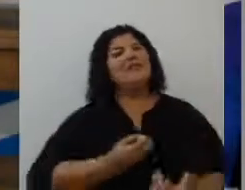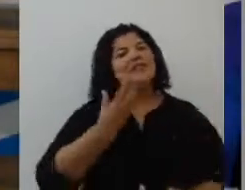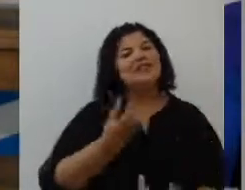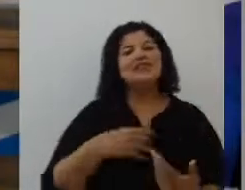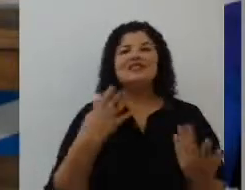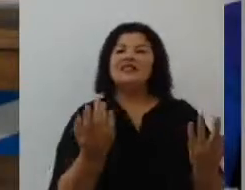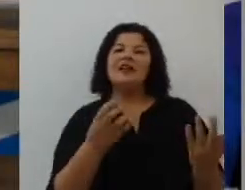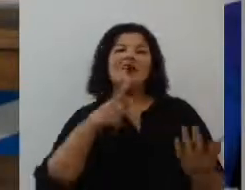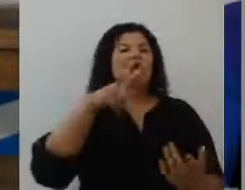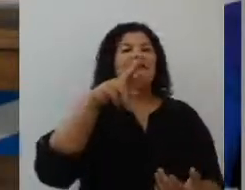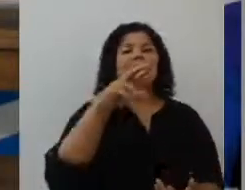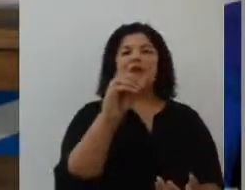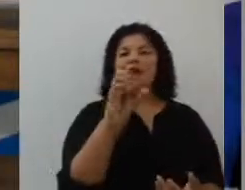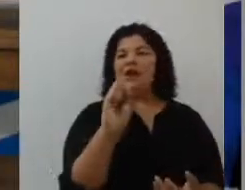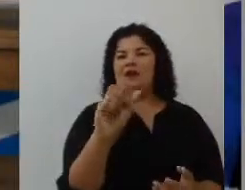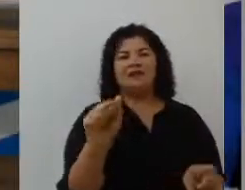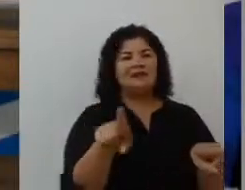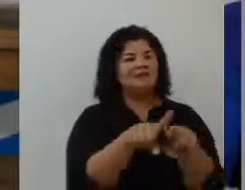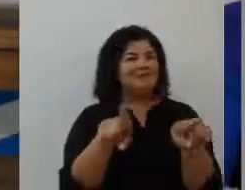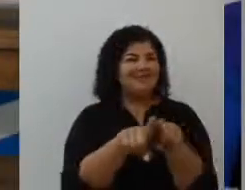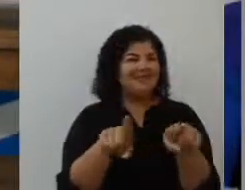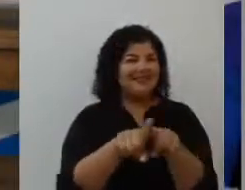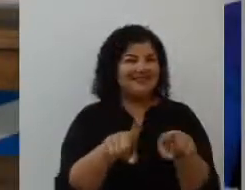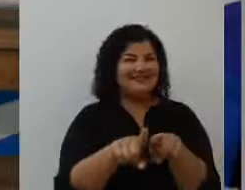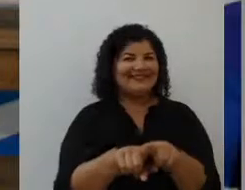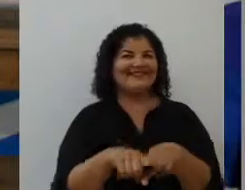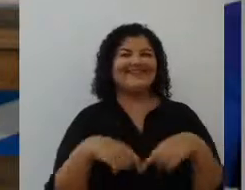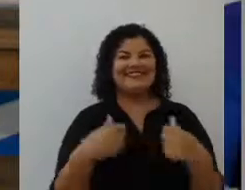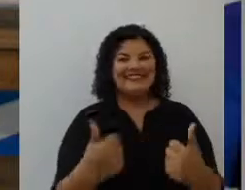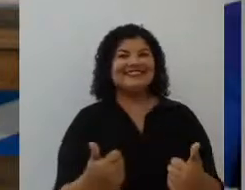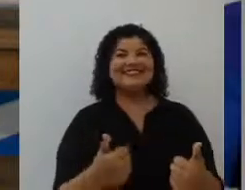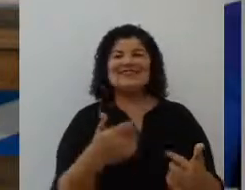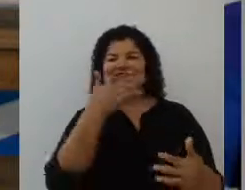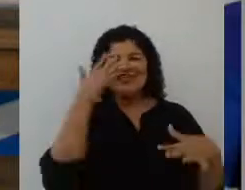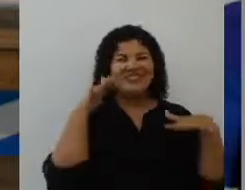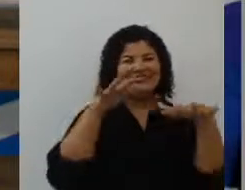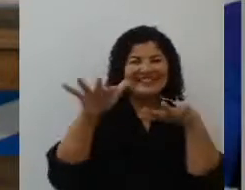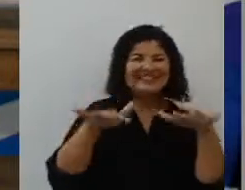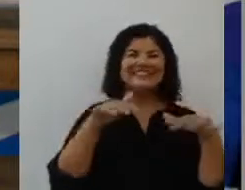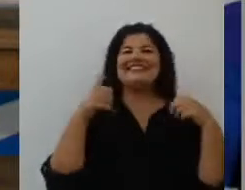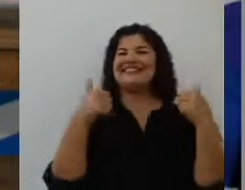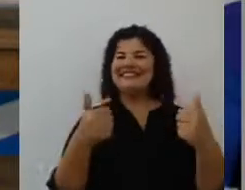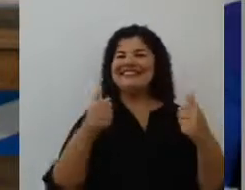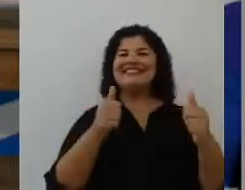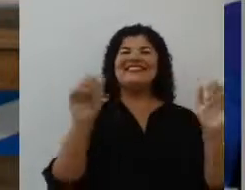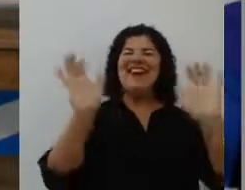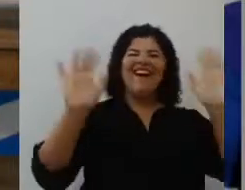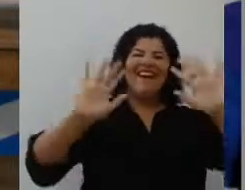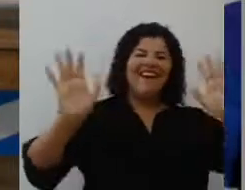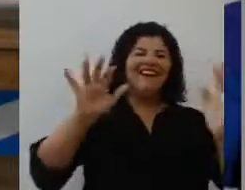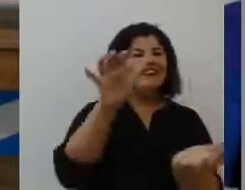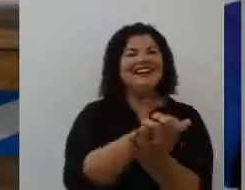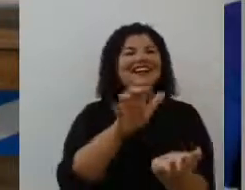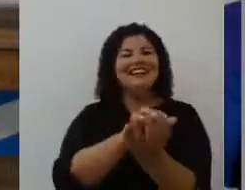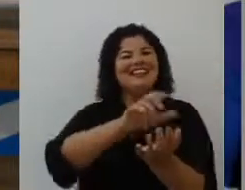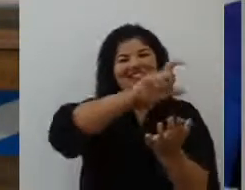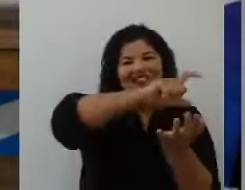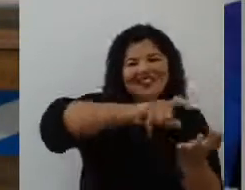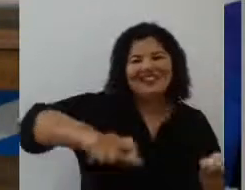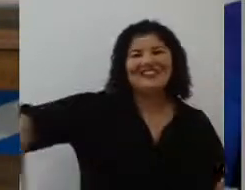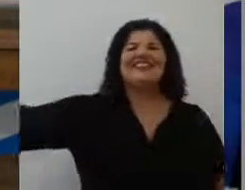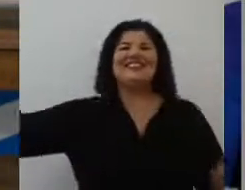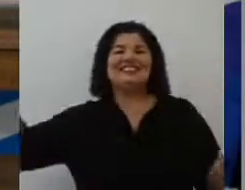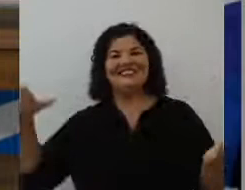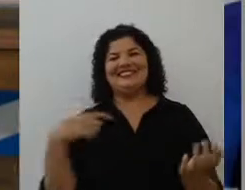seja na prosa. Beleza? Já estou vendo que tem muita gente assistindo, estou muito feliz por isso. Alô Pernambuco inteiro,